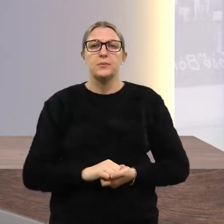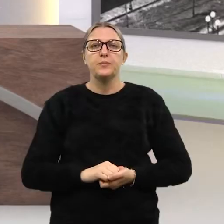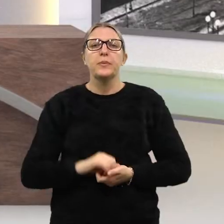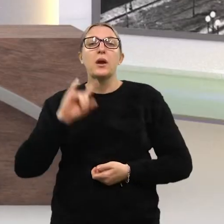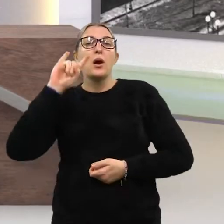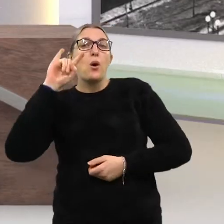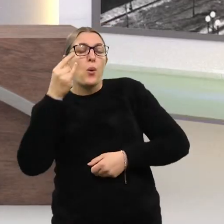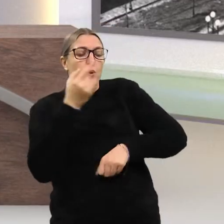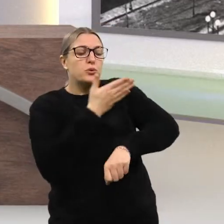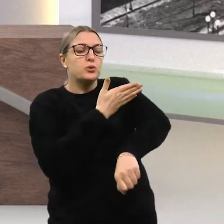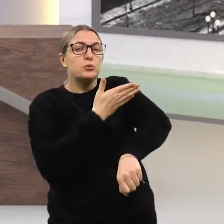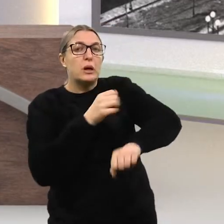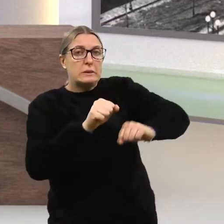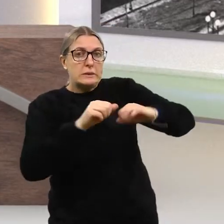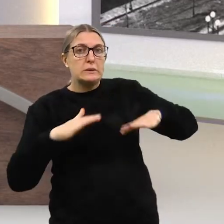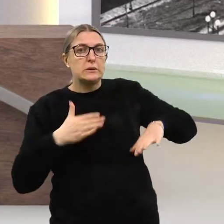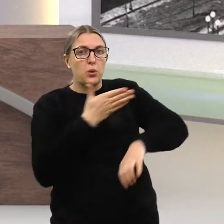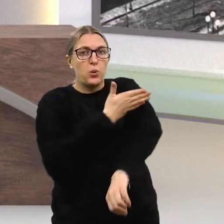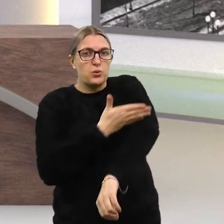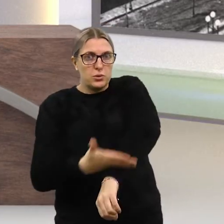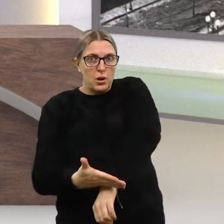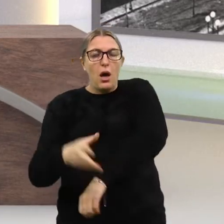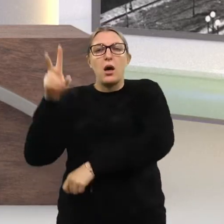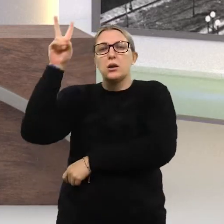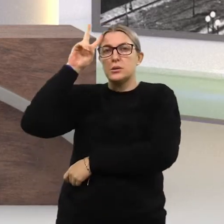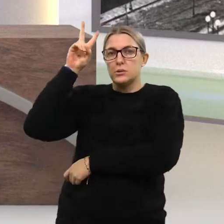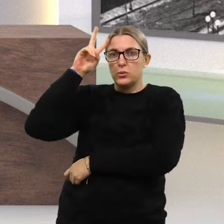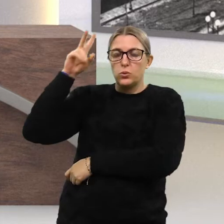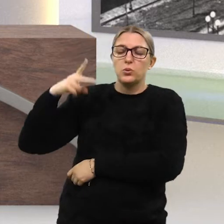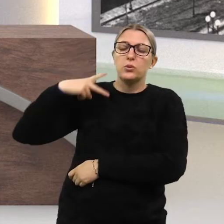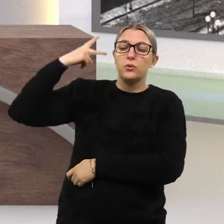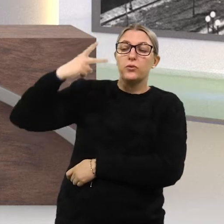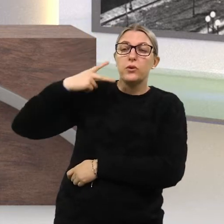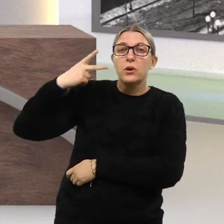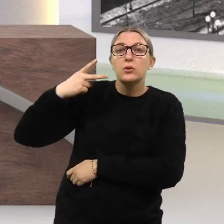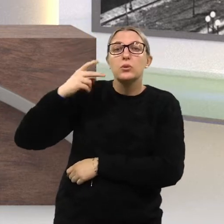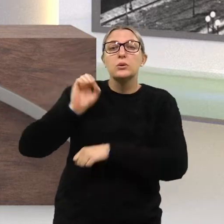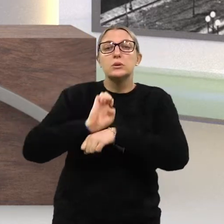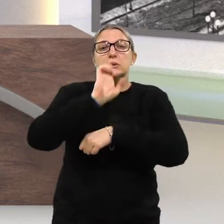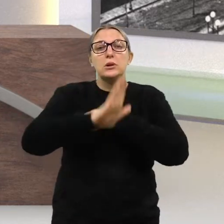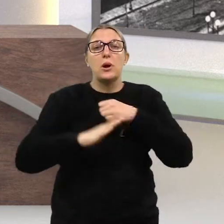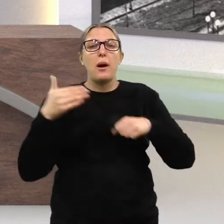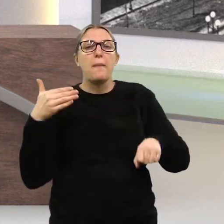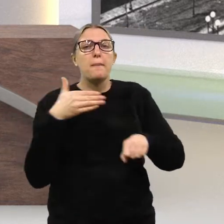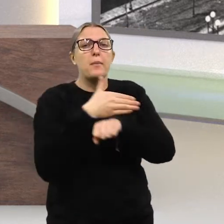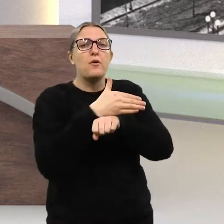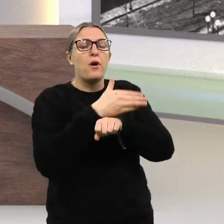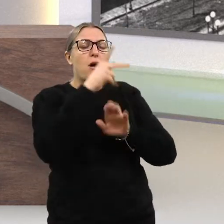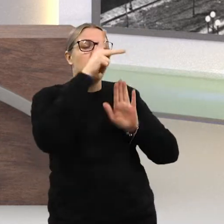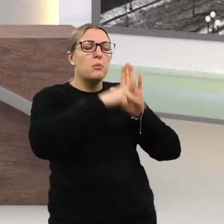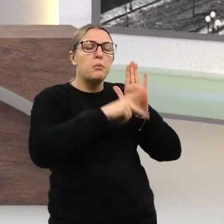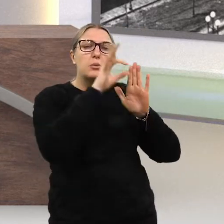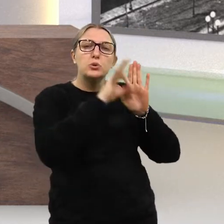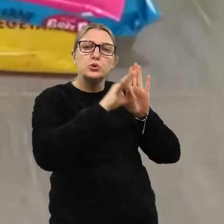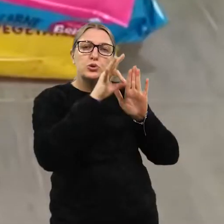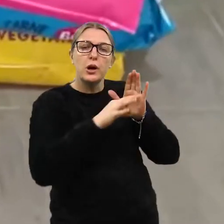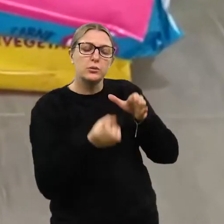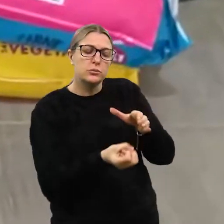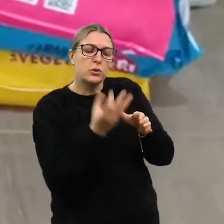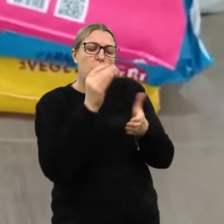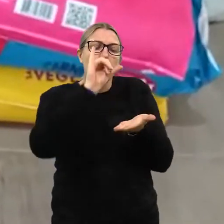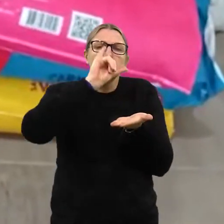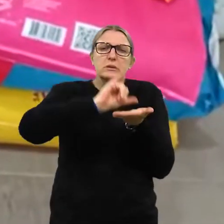7006. Na última sessão ordinária realizada na segunda-feira, os vereadores de Erechim aprovaram um projeto